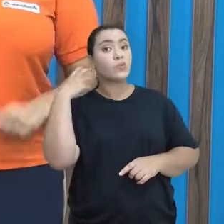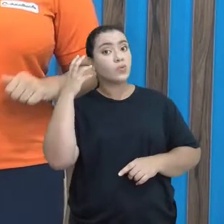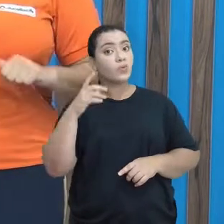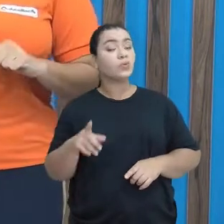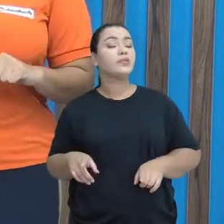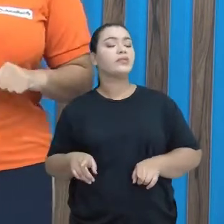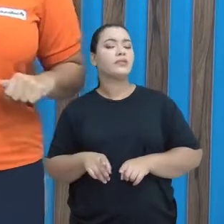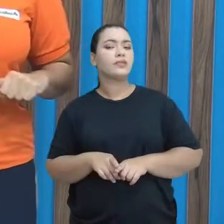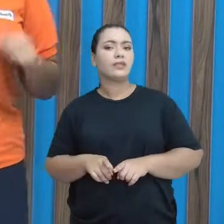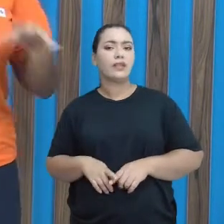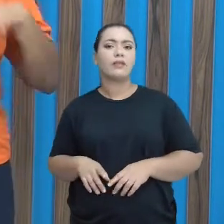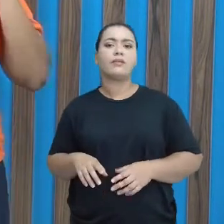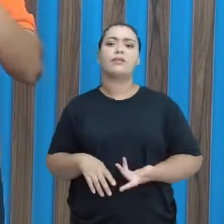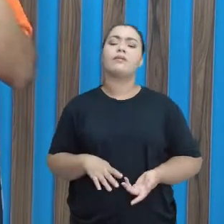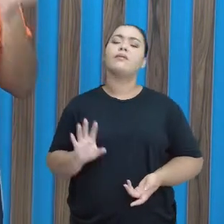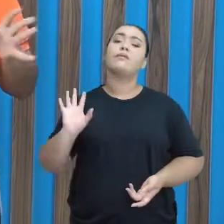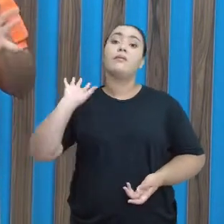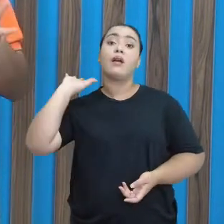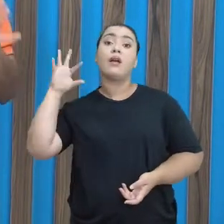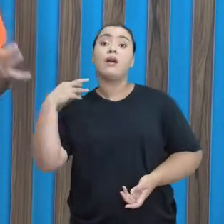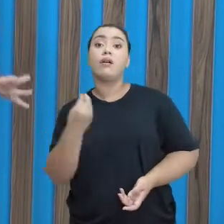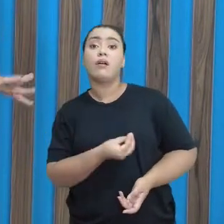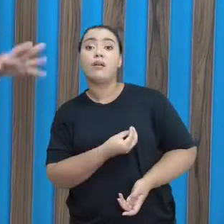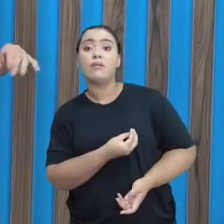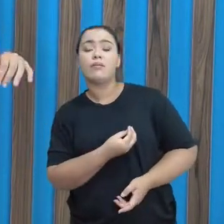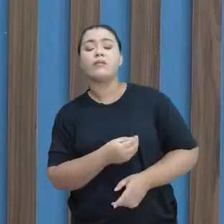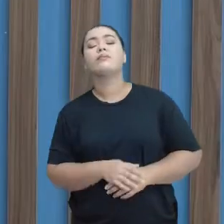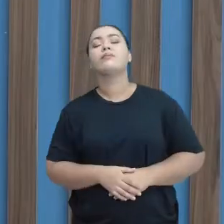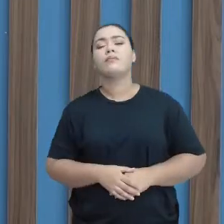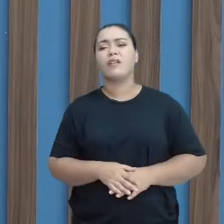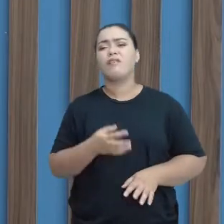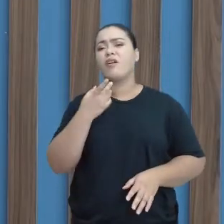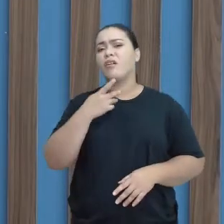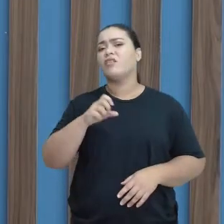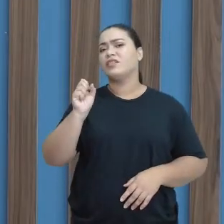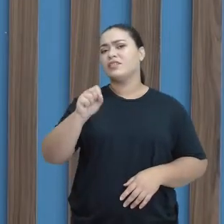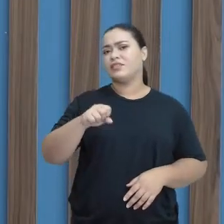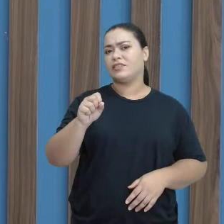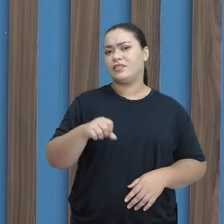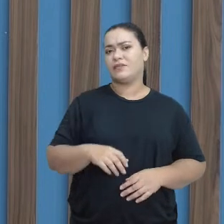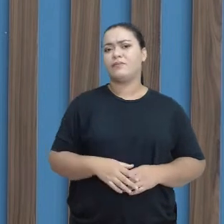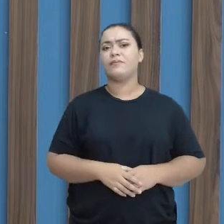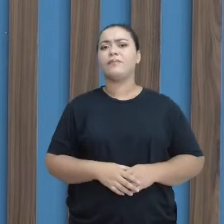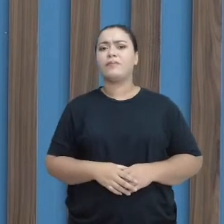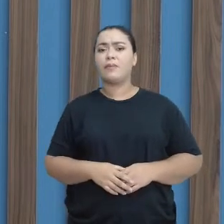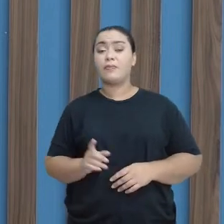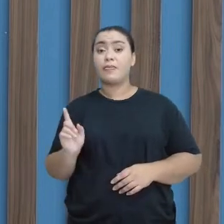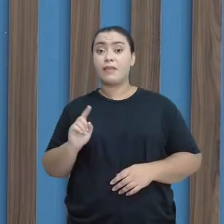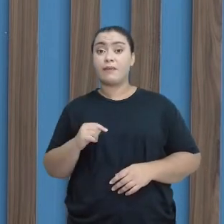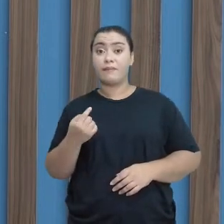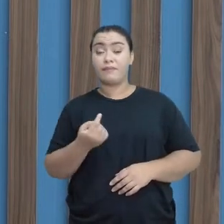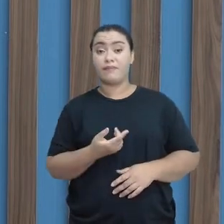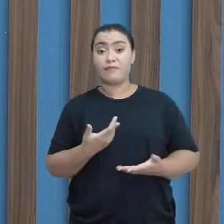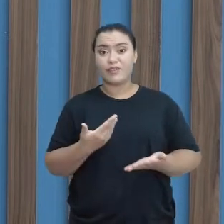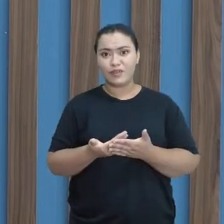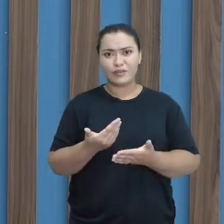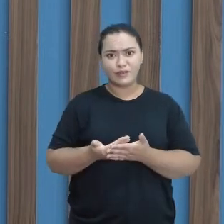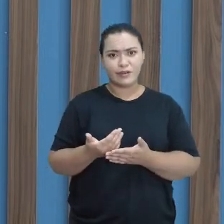músicas autobiográficas e outras expressões artísticas. Sim, professora Camila, nós estudantes da língua não